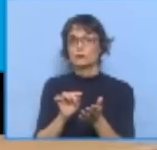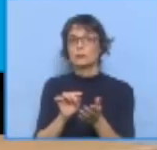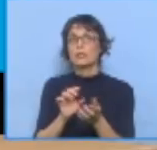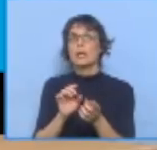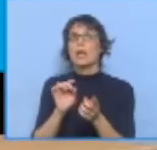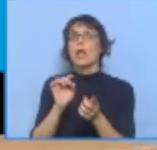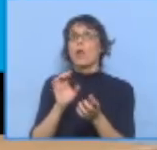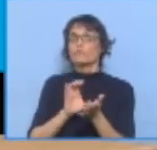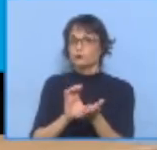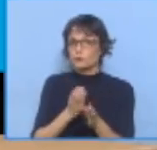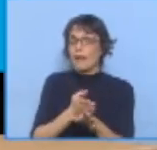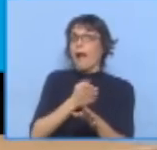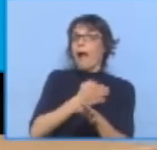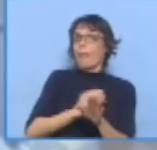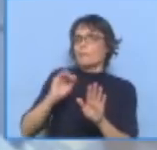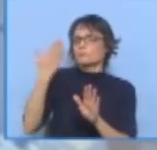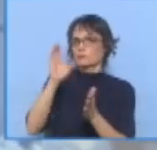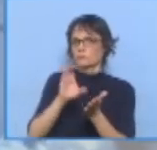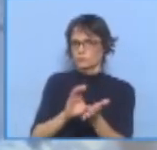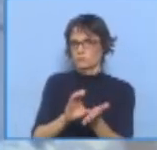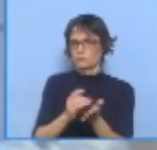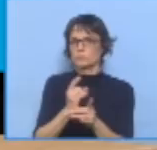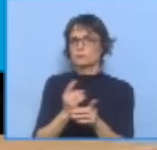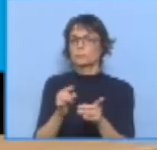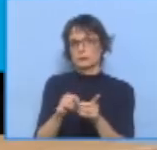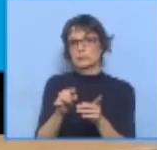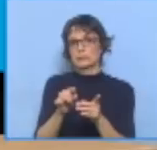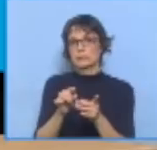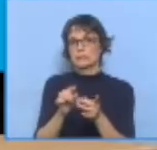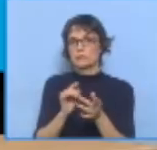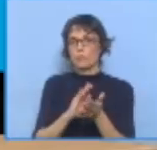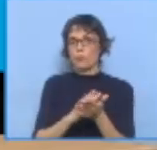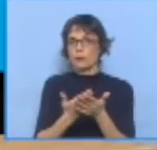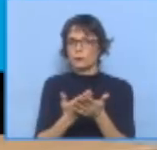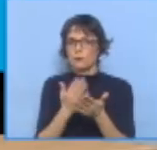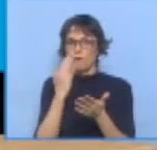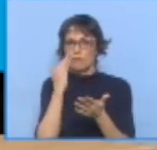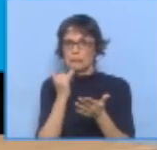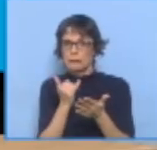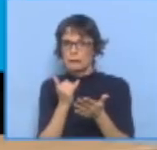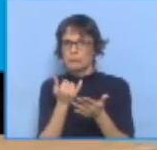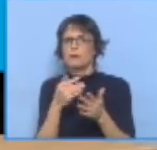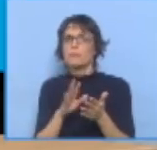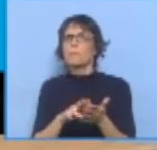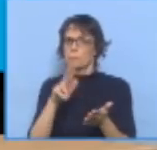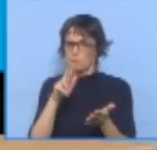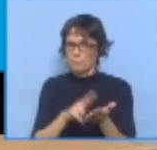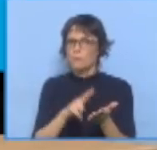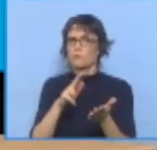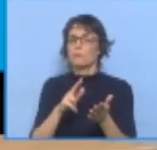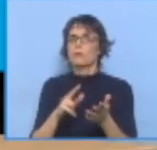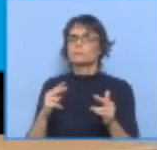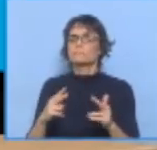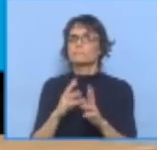ao primeiro volume, porque se trata ainda de uma tradução experimental, embora com a aprovação da Conferência Episcopal